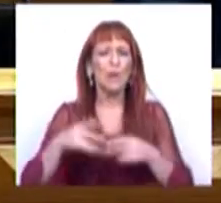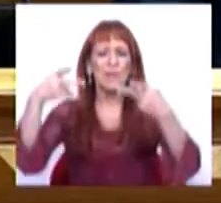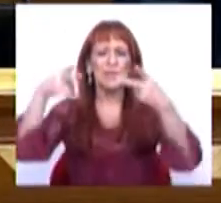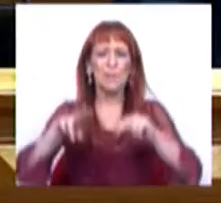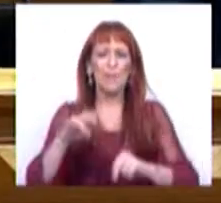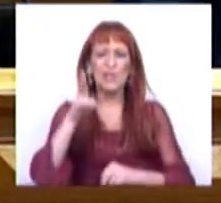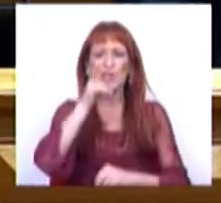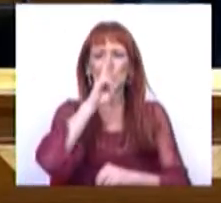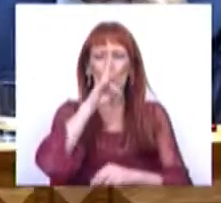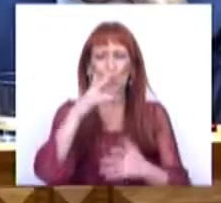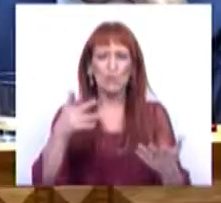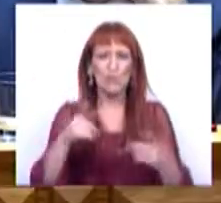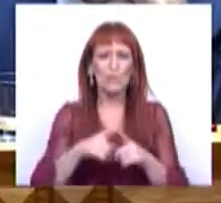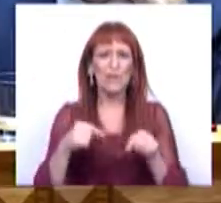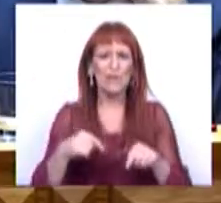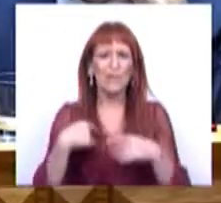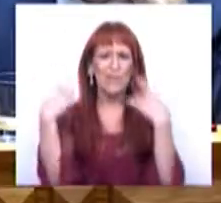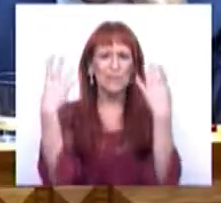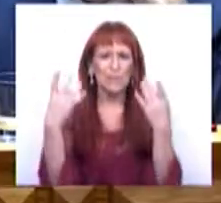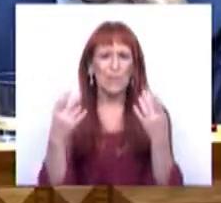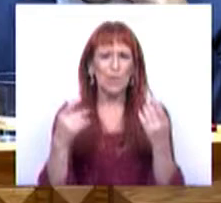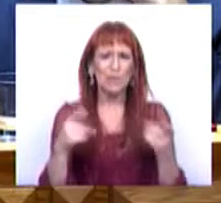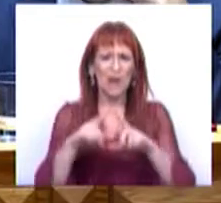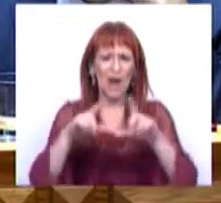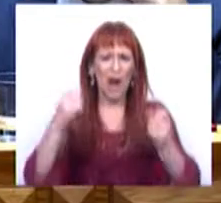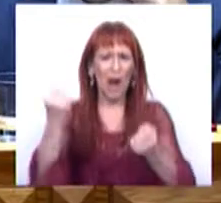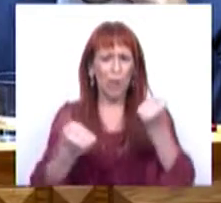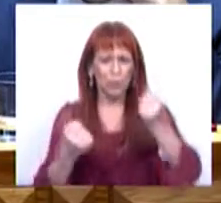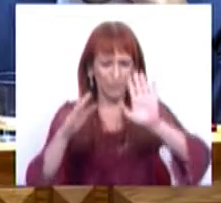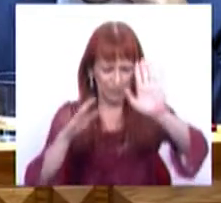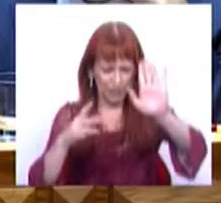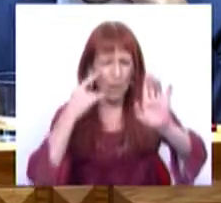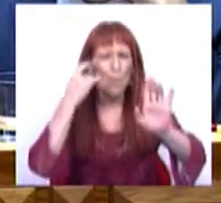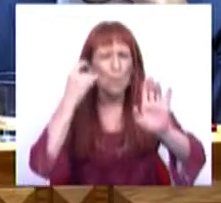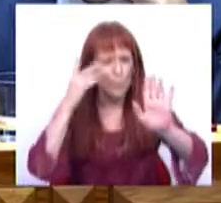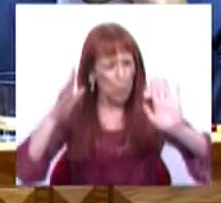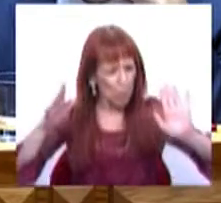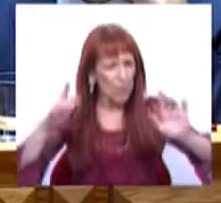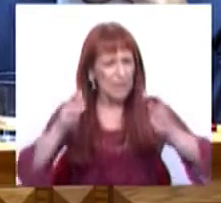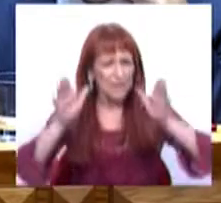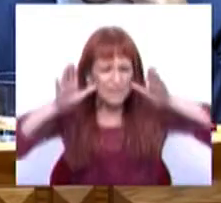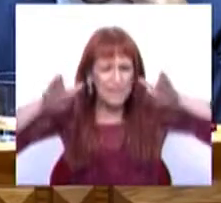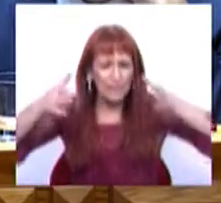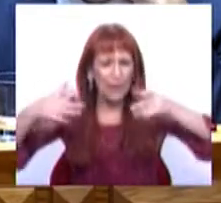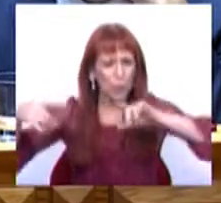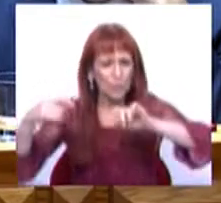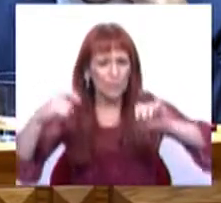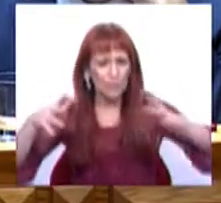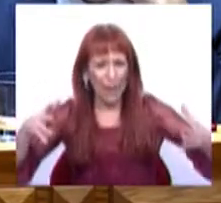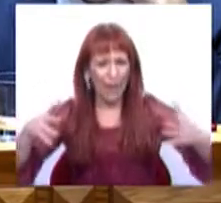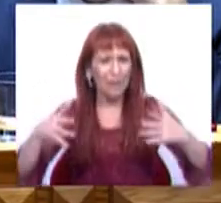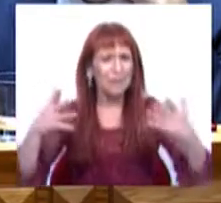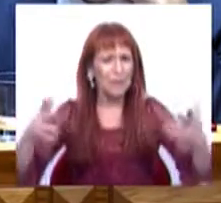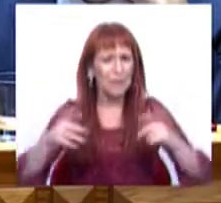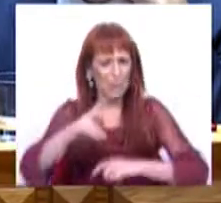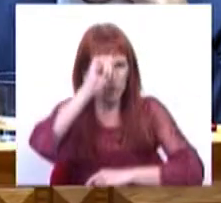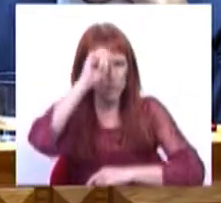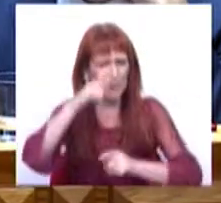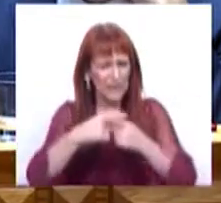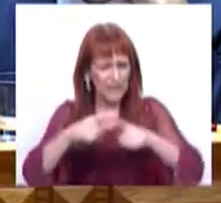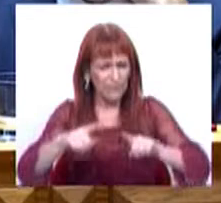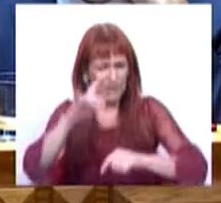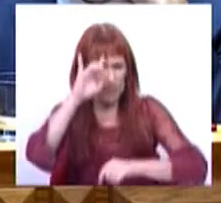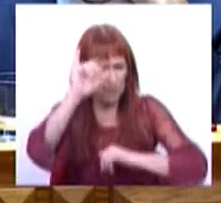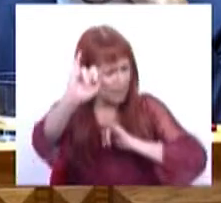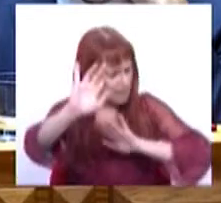baixa dos combustíveis e estarmos a brincar ao autovoucher, vamos procurar centrar o debate e respeitando a diferença